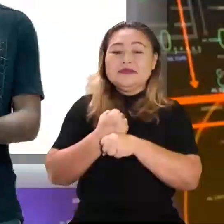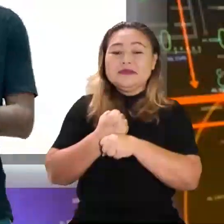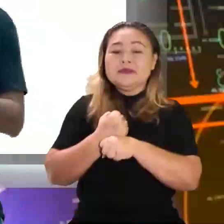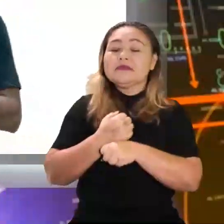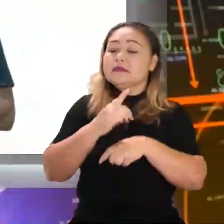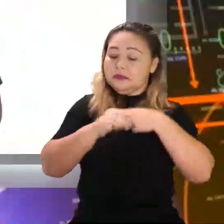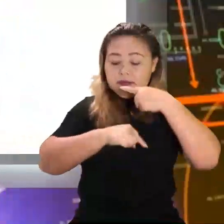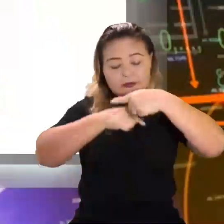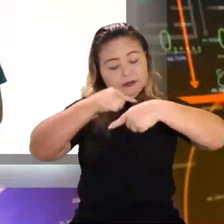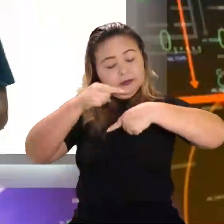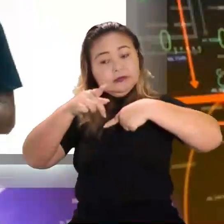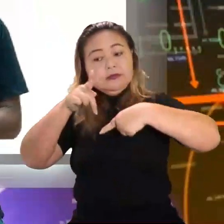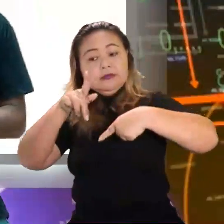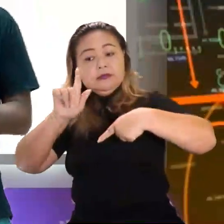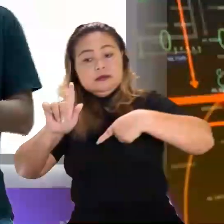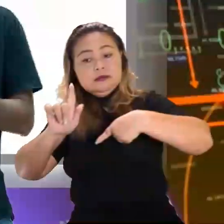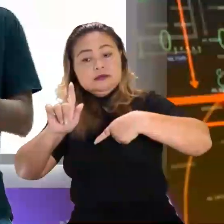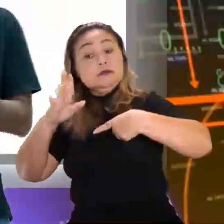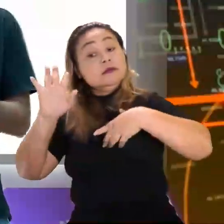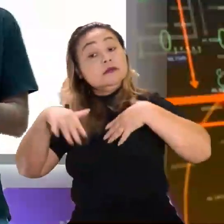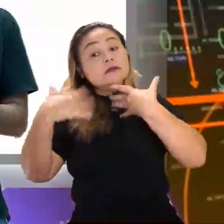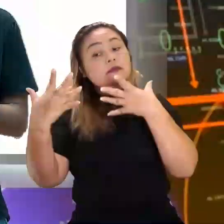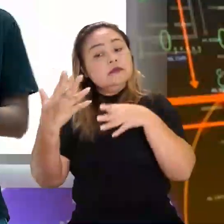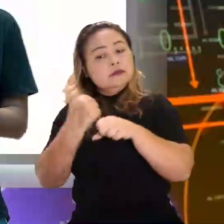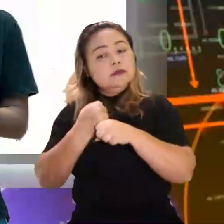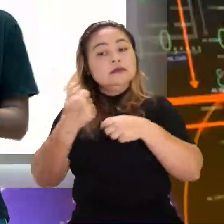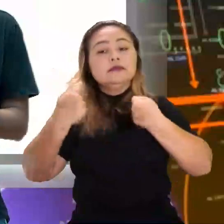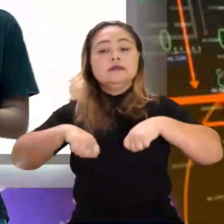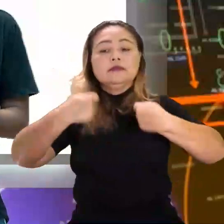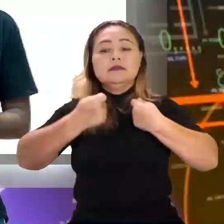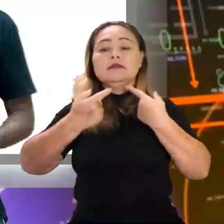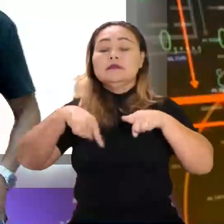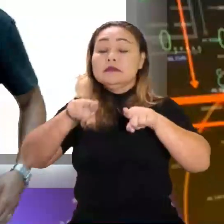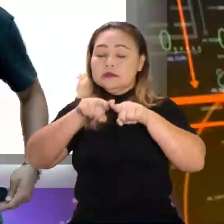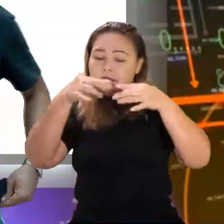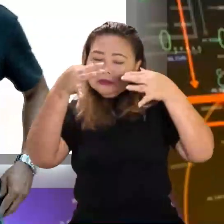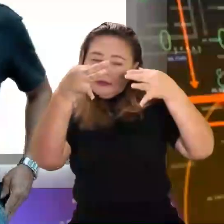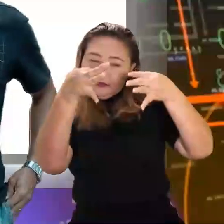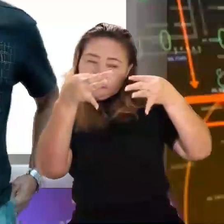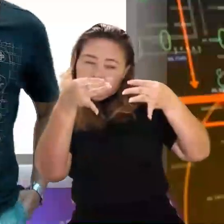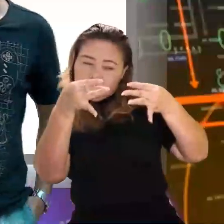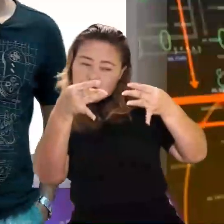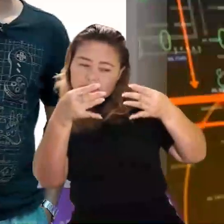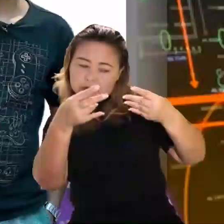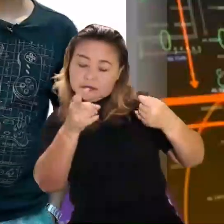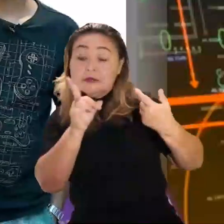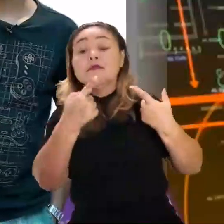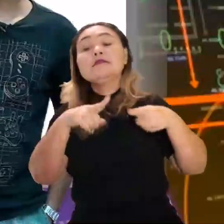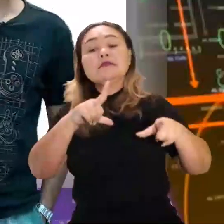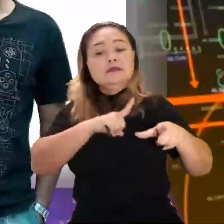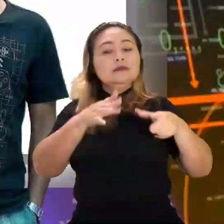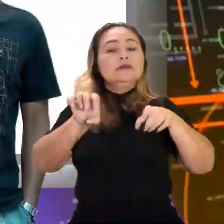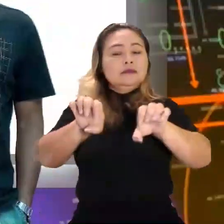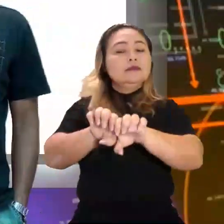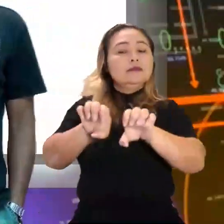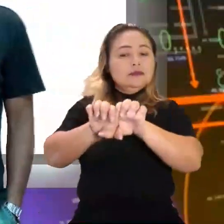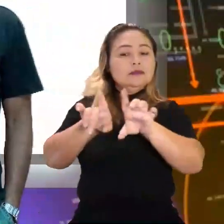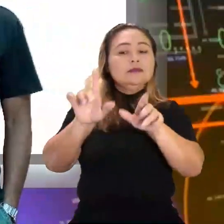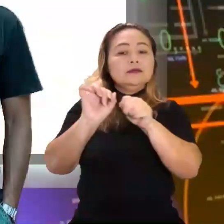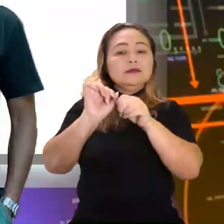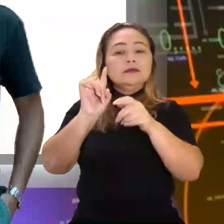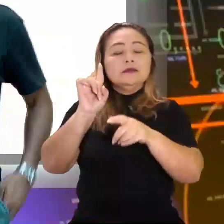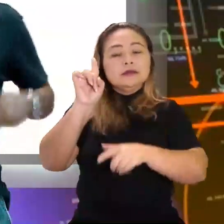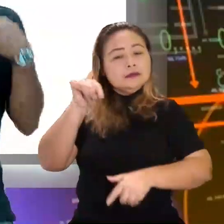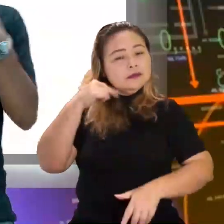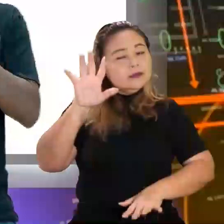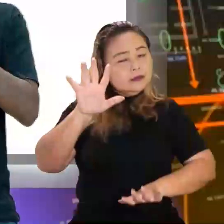uma progressão. E para somar, a gente precisa também de alguns detalhes e também vamos ter uma equação. Mas tem um ponto legal,